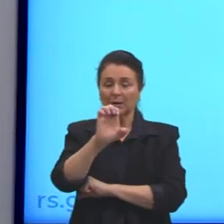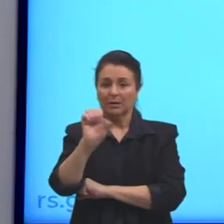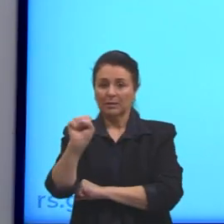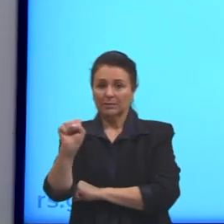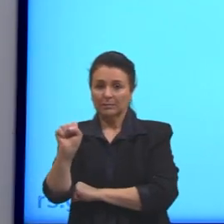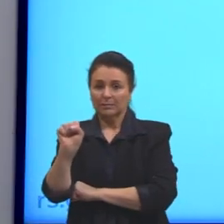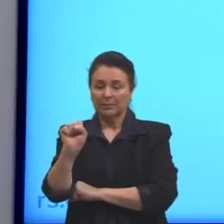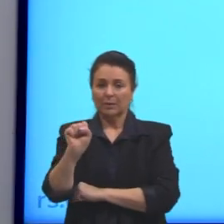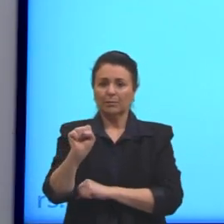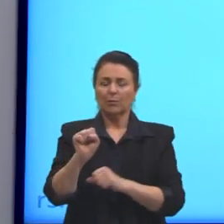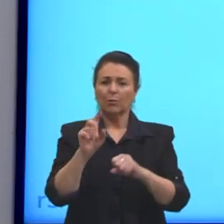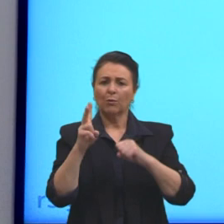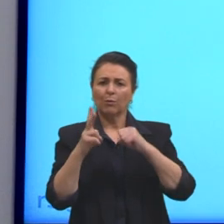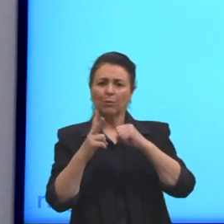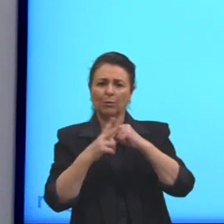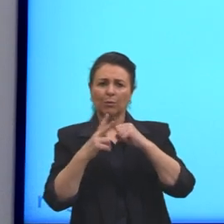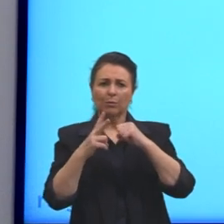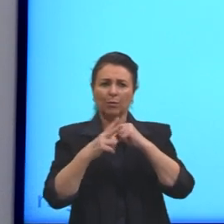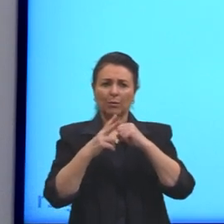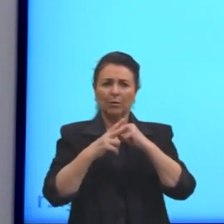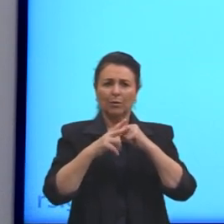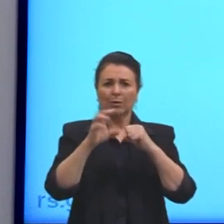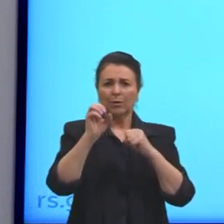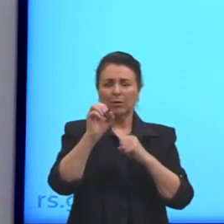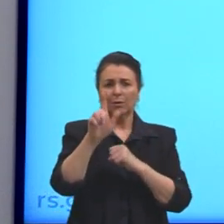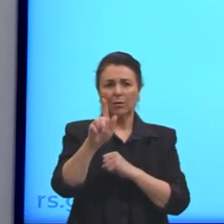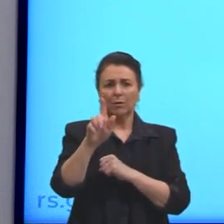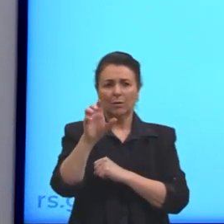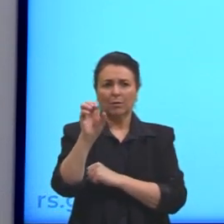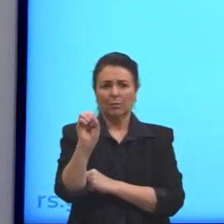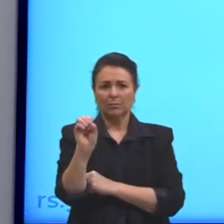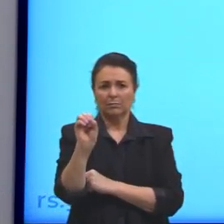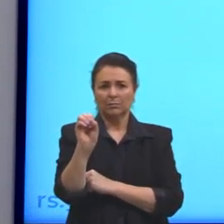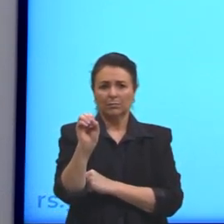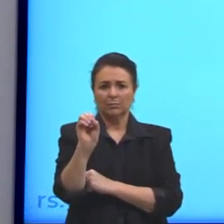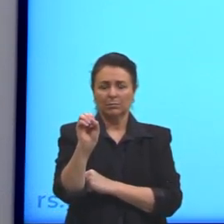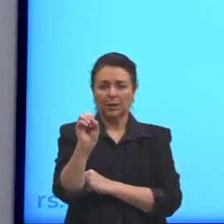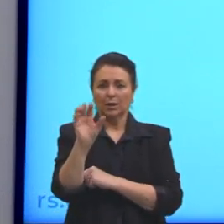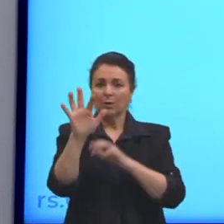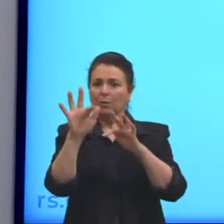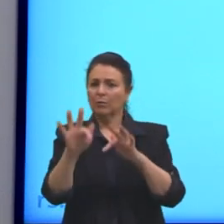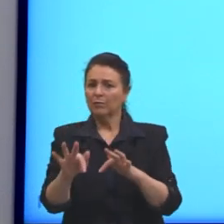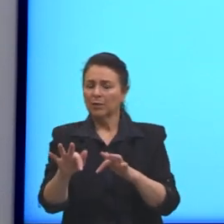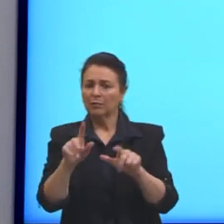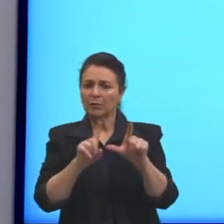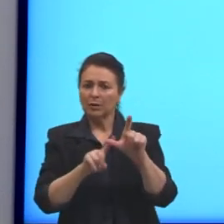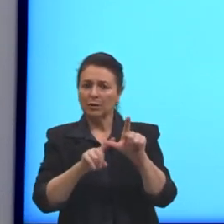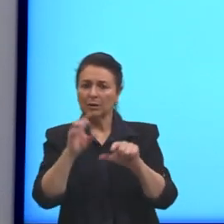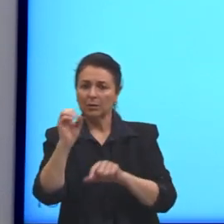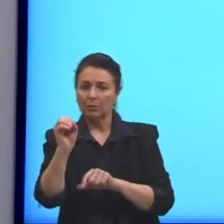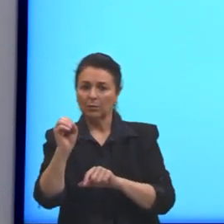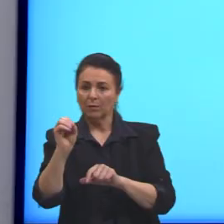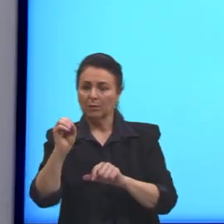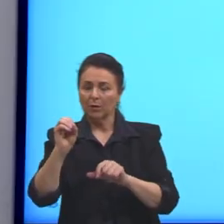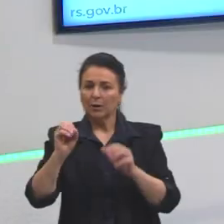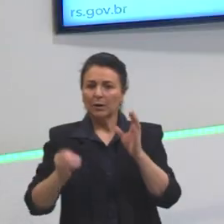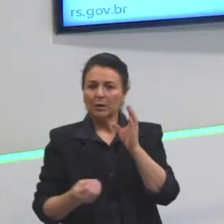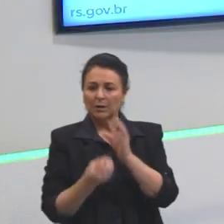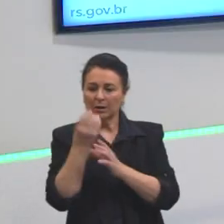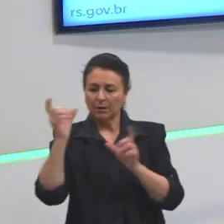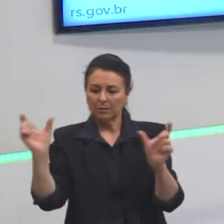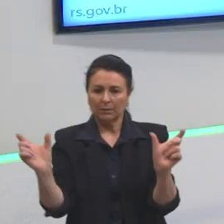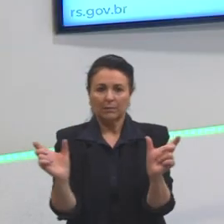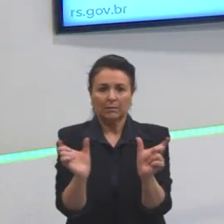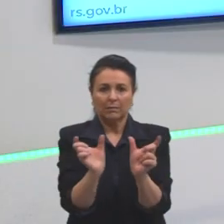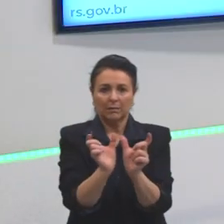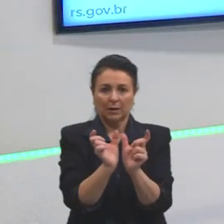verbo gol tá usar bugou terminou em o seu for criar uma frase dentro